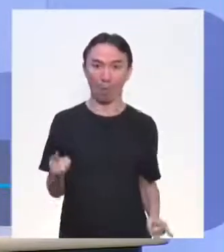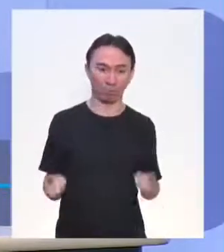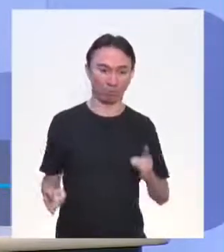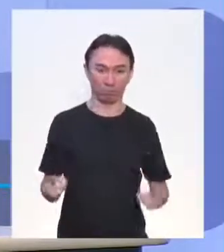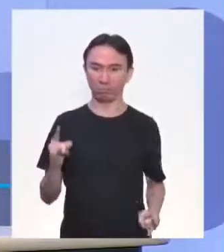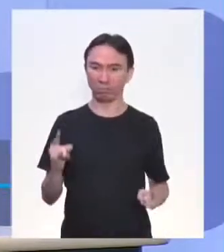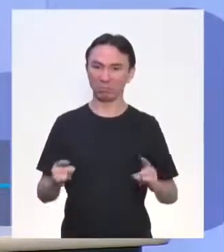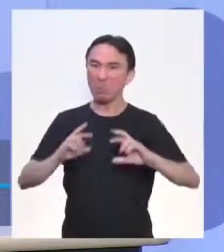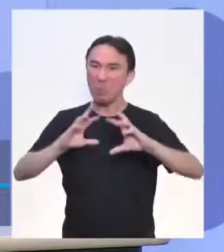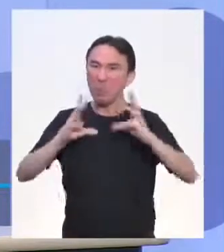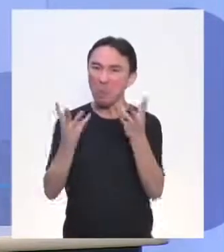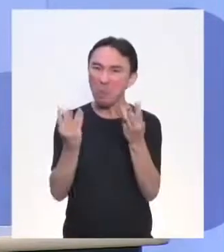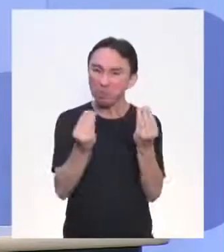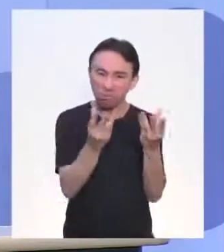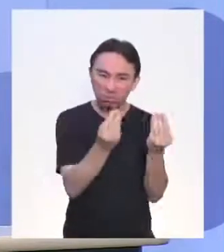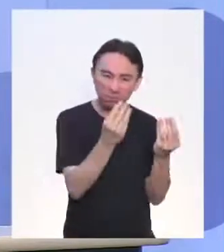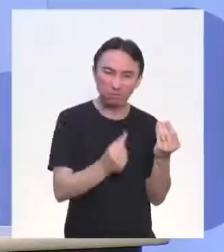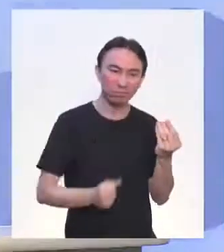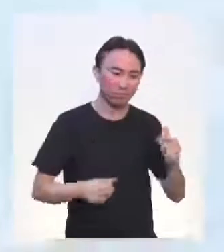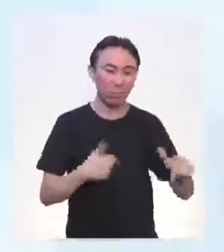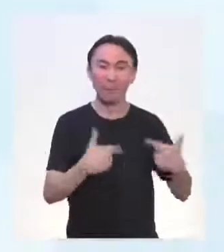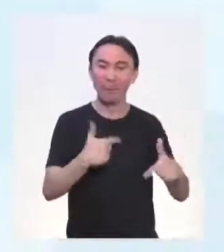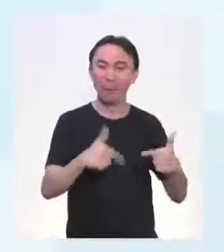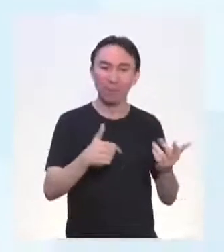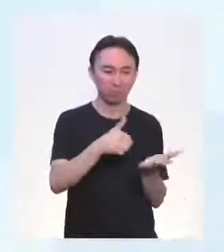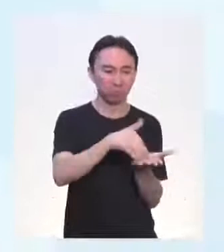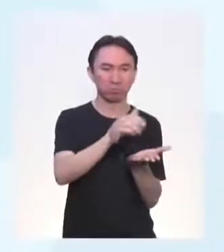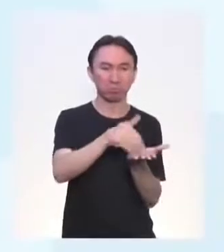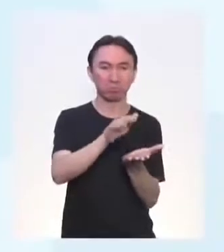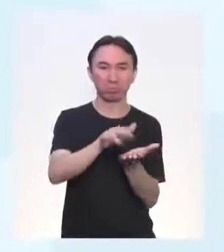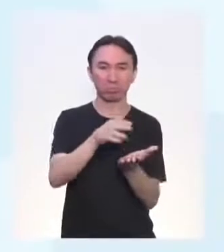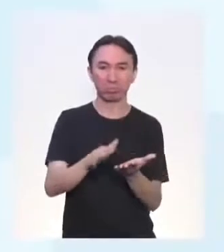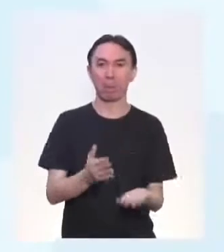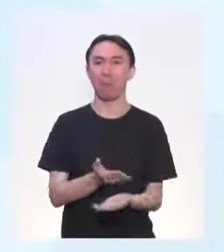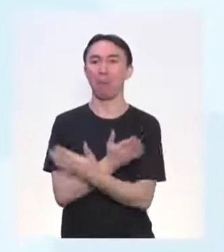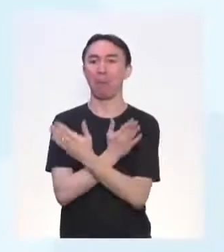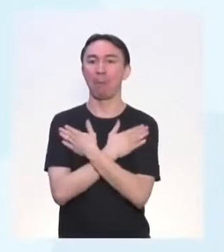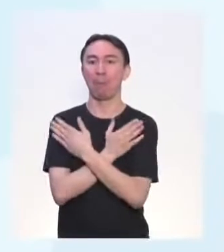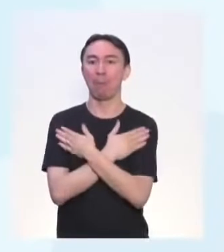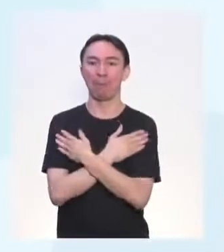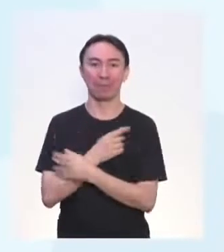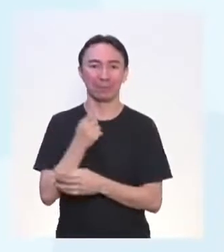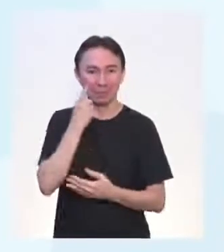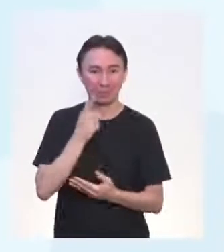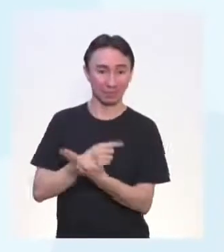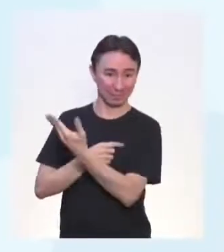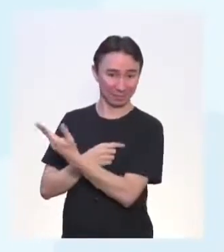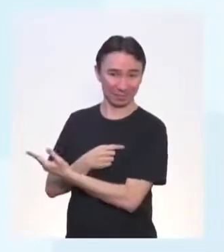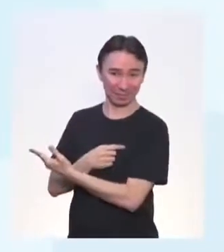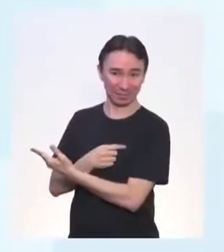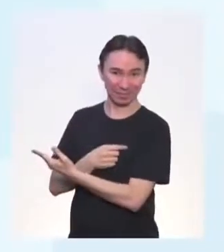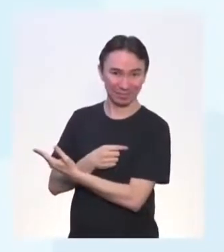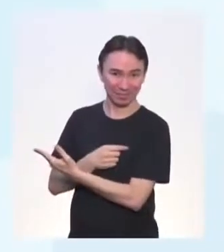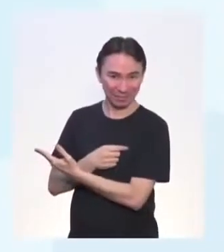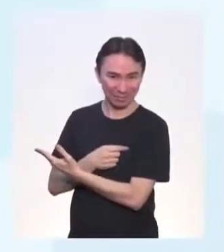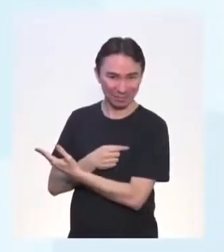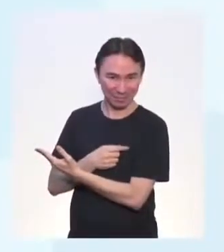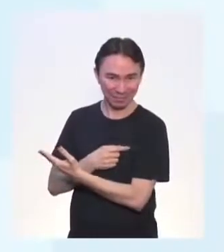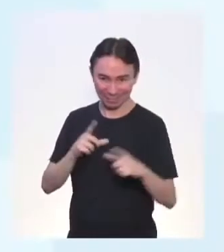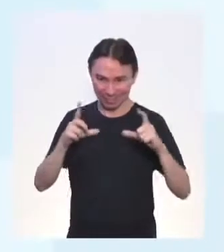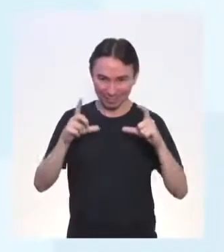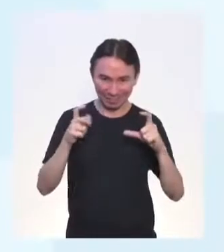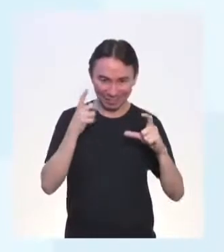para eles, vejam só, eu consegui uma imagem bem legal, olha, parece que é assim, meio, né? Ditando a coisa, ó,